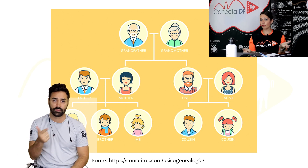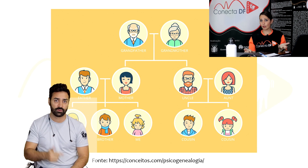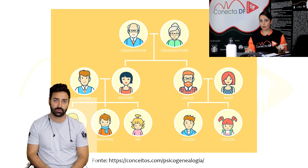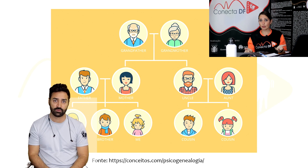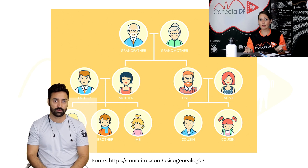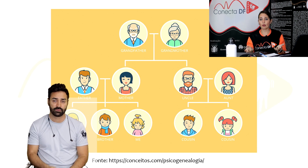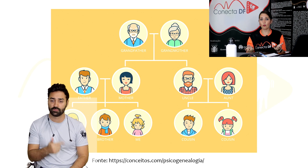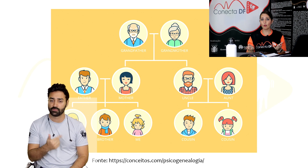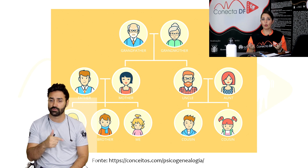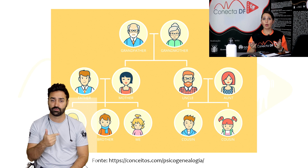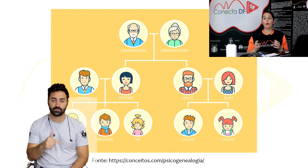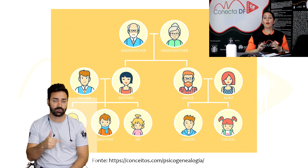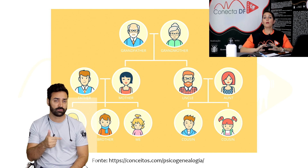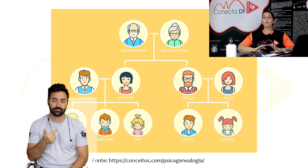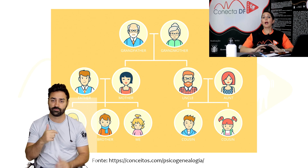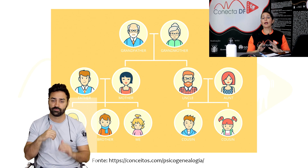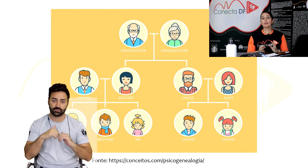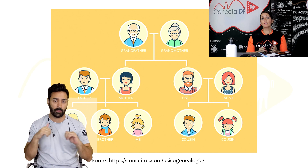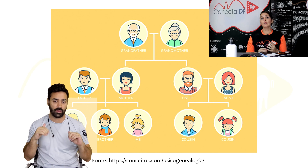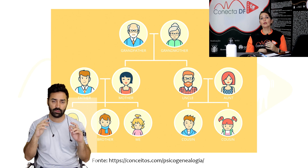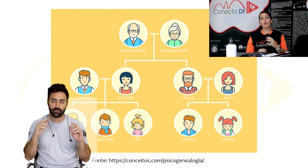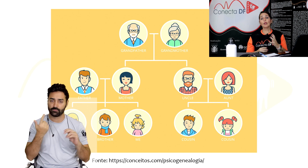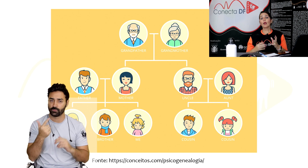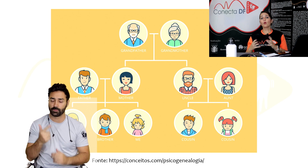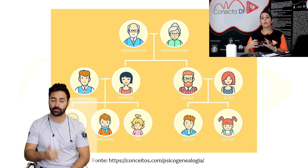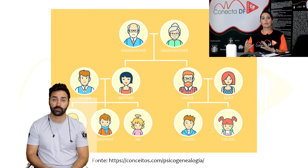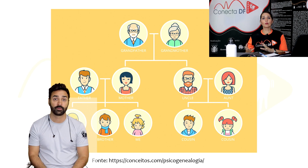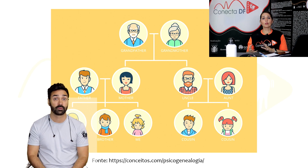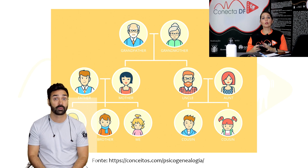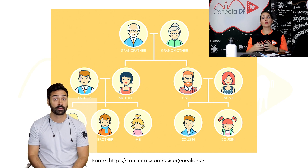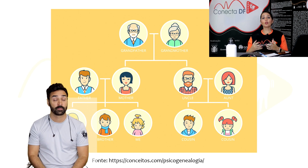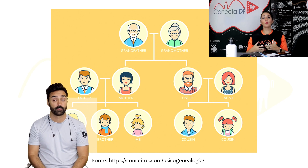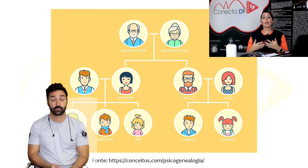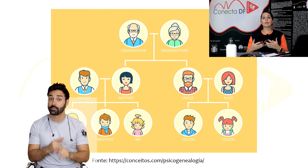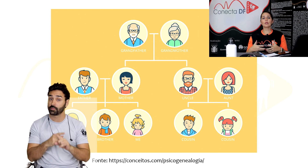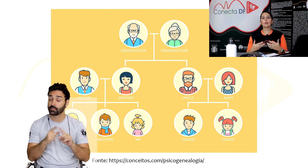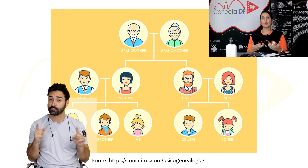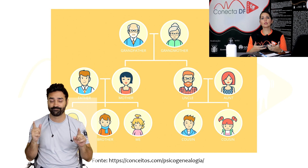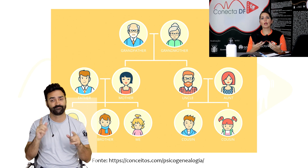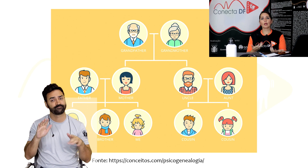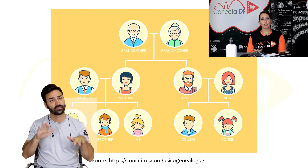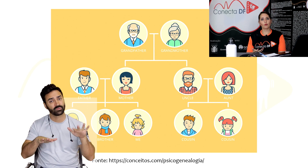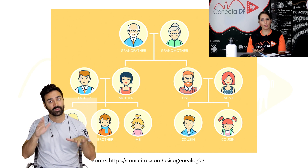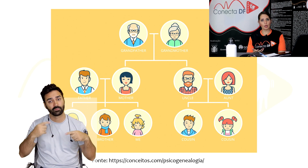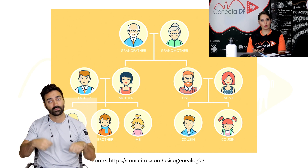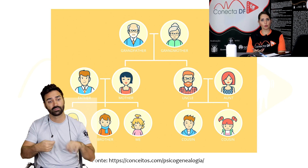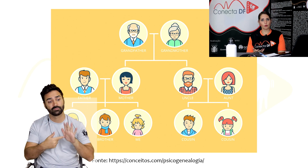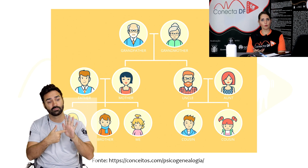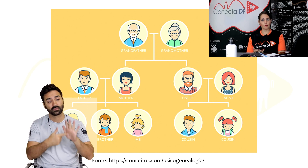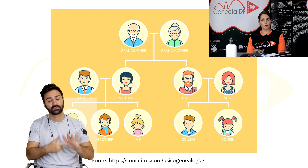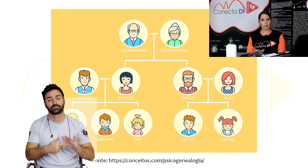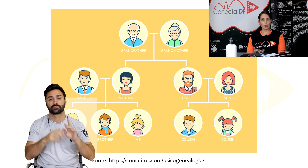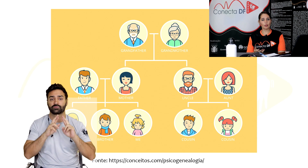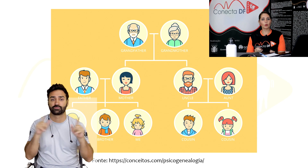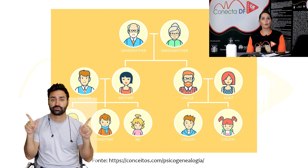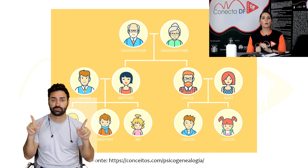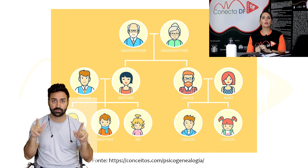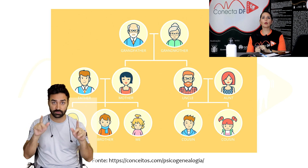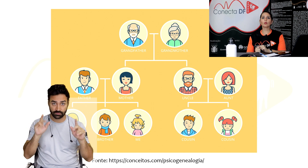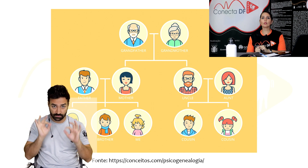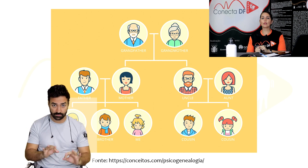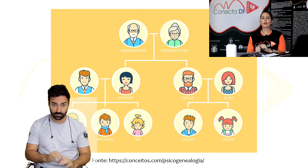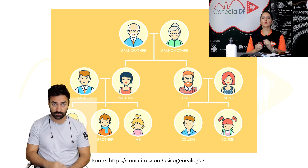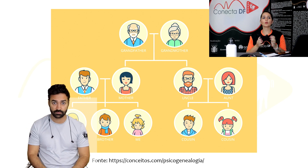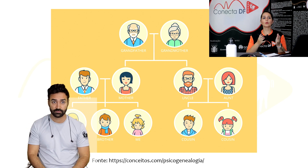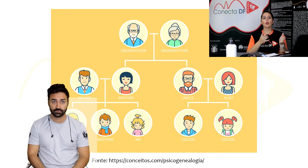essa diferenciação. Mas, em algumas situações, a gente precisa mostrar que é diferente, certo?